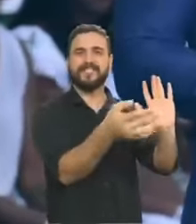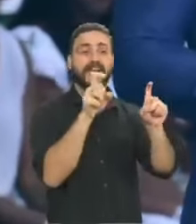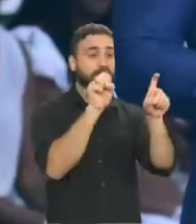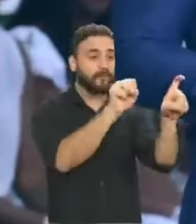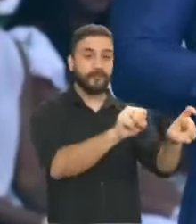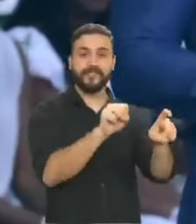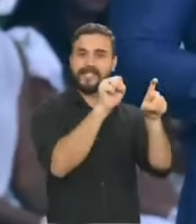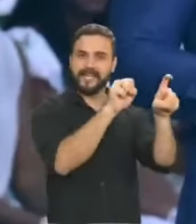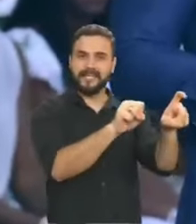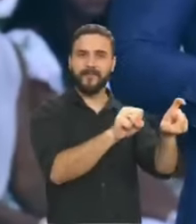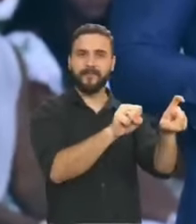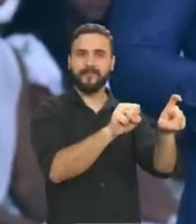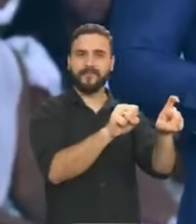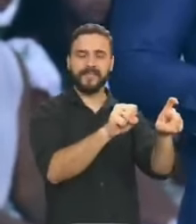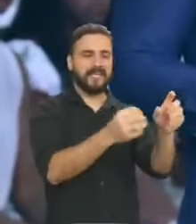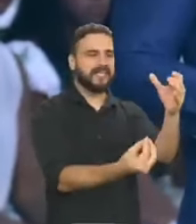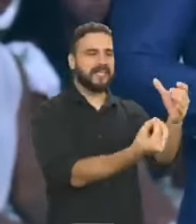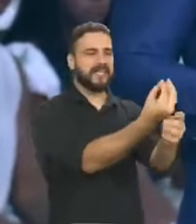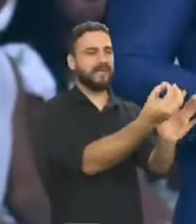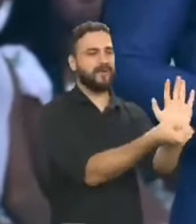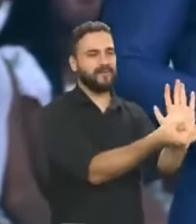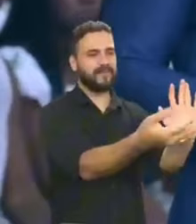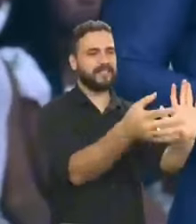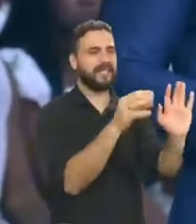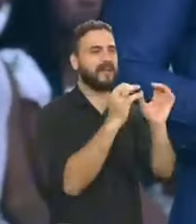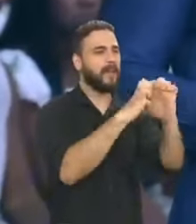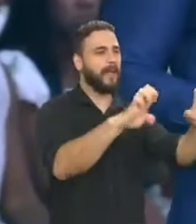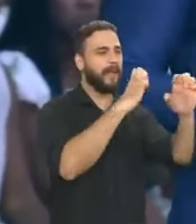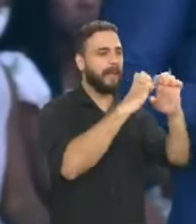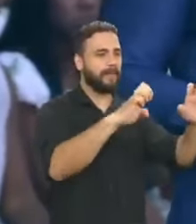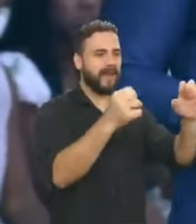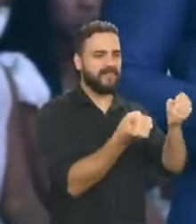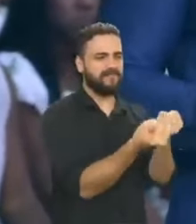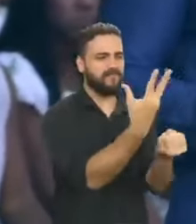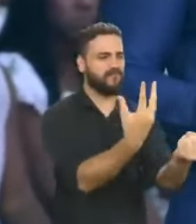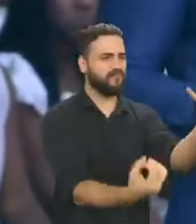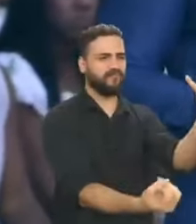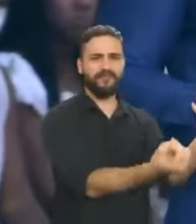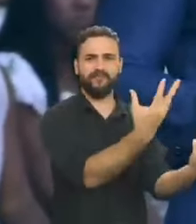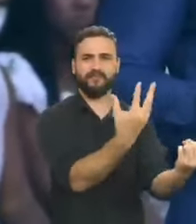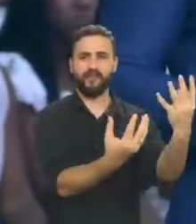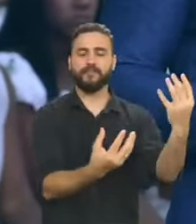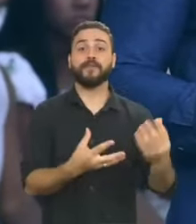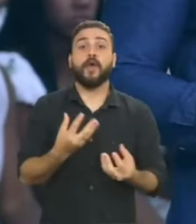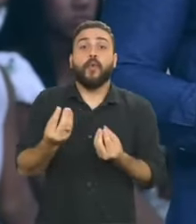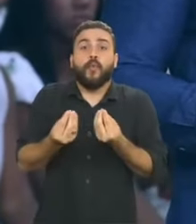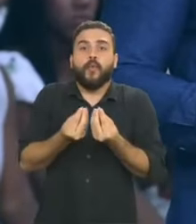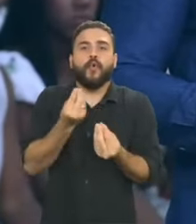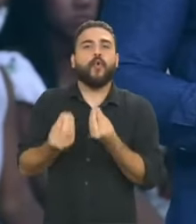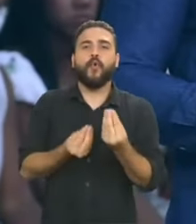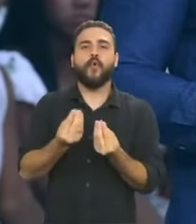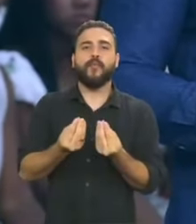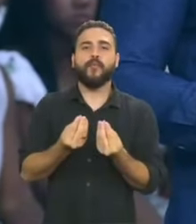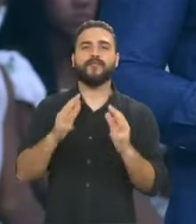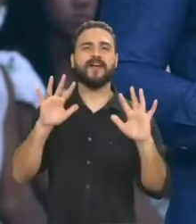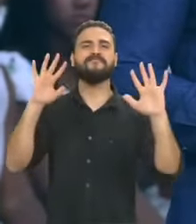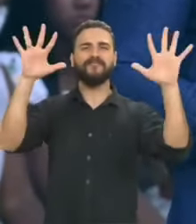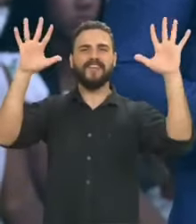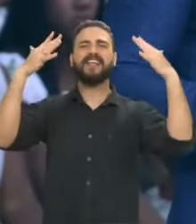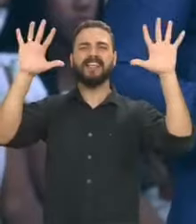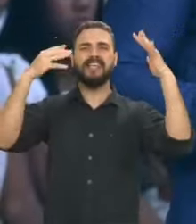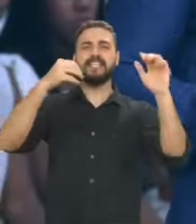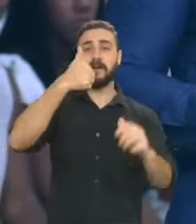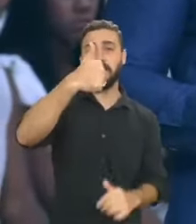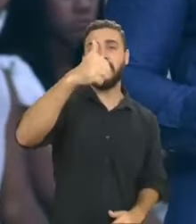ele se manifesta. E Juliano, conta pra gente como é que está sendo aí essa comemoração, são 10 anos afinal de contas, né? Não é 10